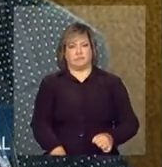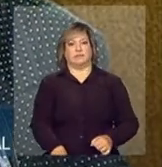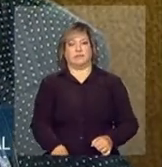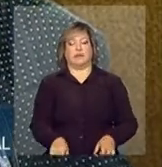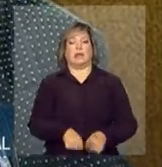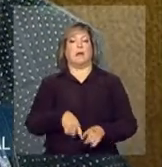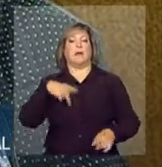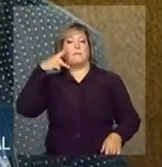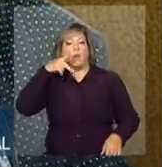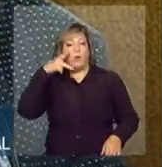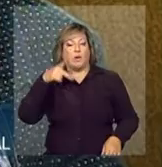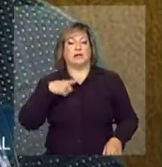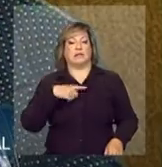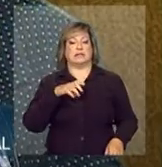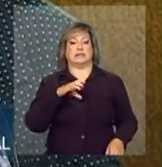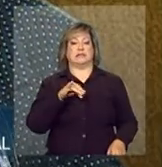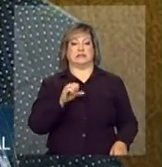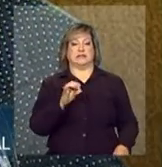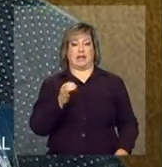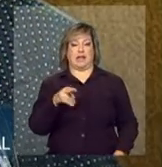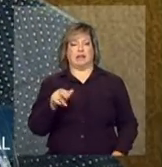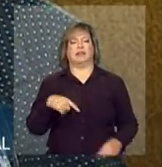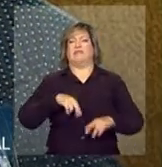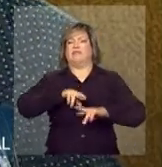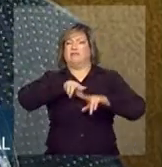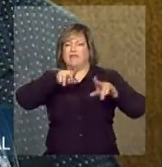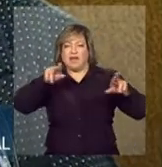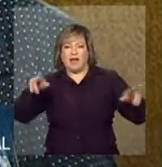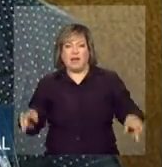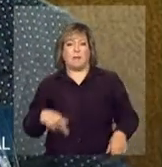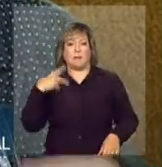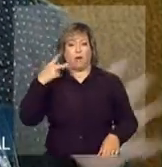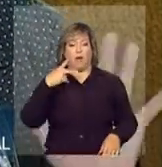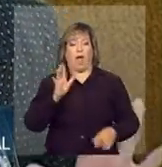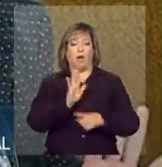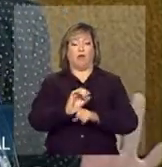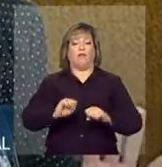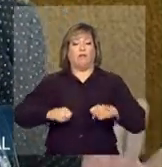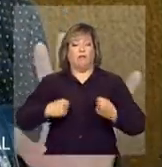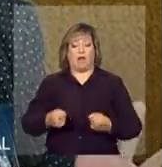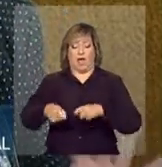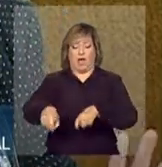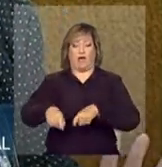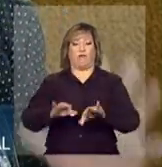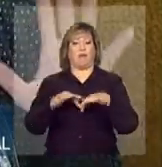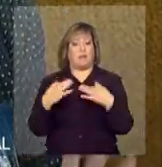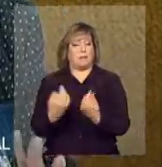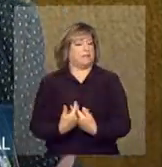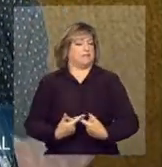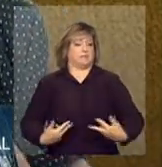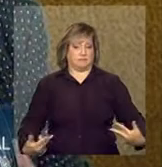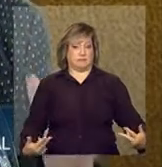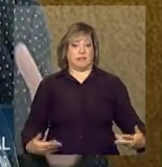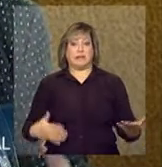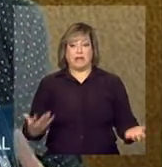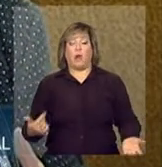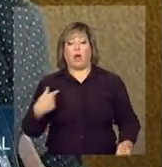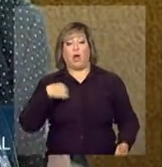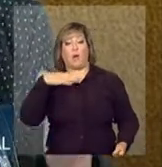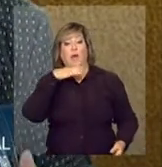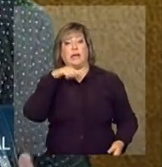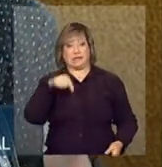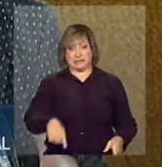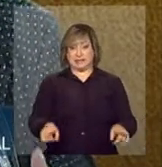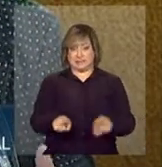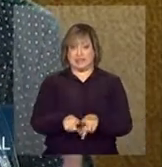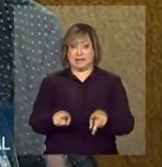de cisternas, que nos ajudou a construir um conjunto de políticas para fortalecimento da agricultura familiar e assim por diante. Então, eu acho que isso também